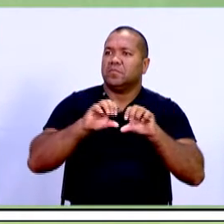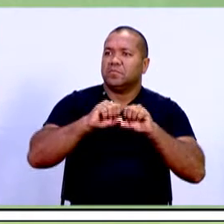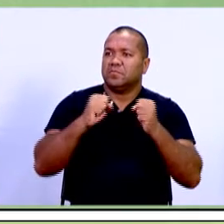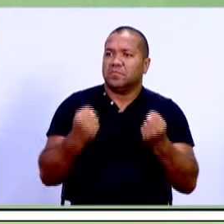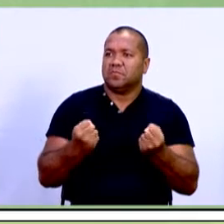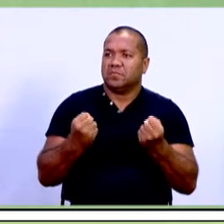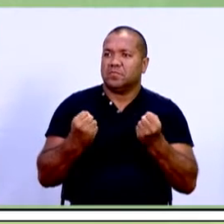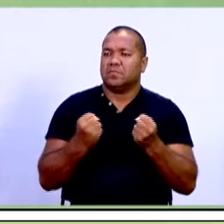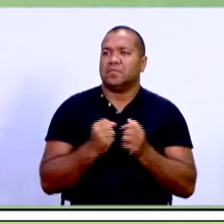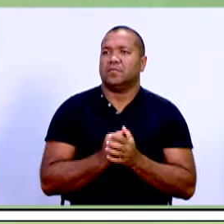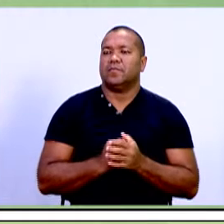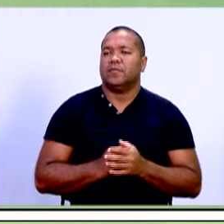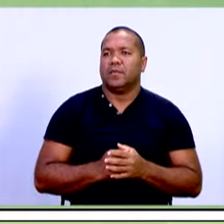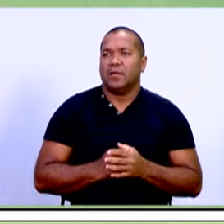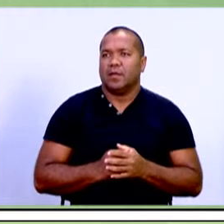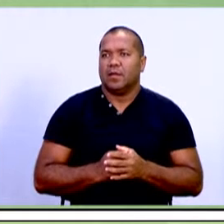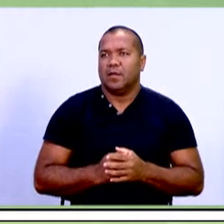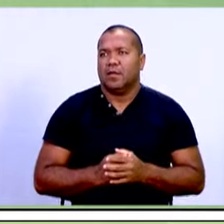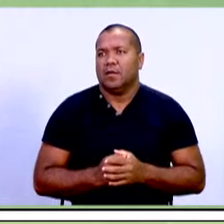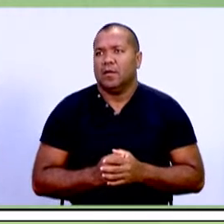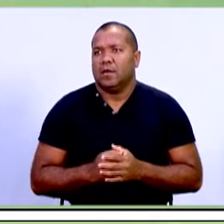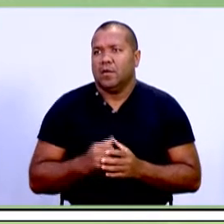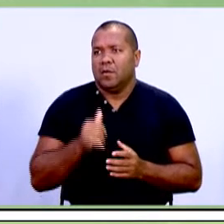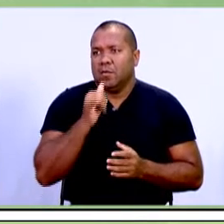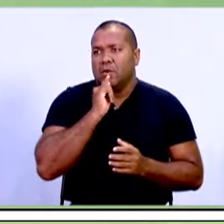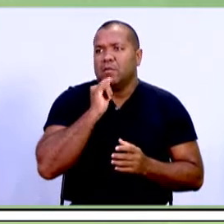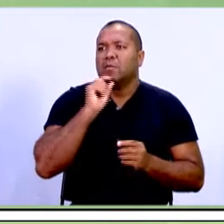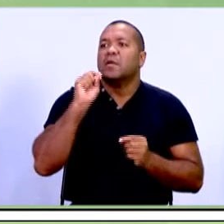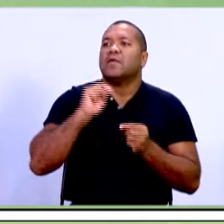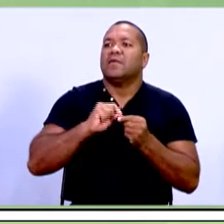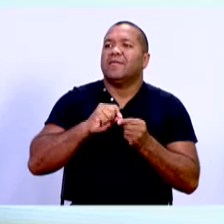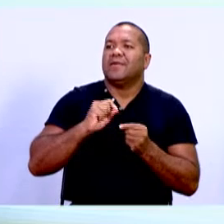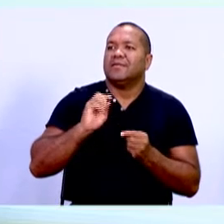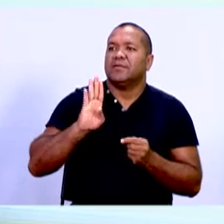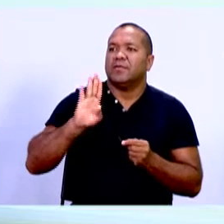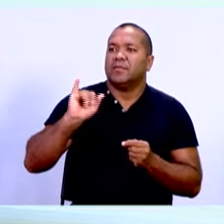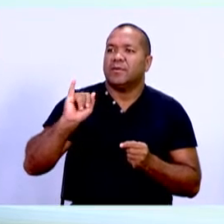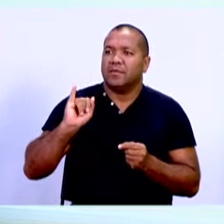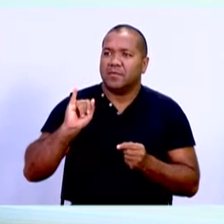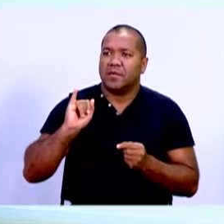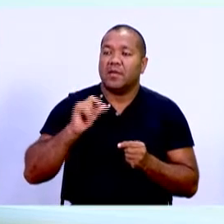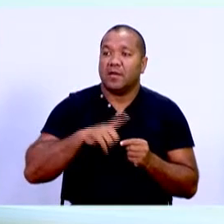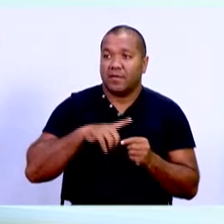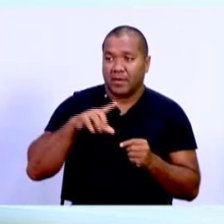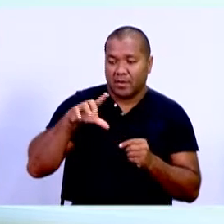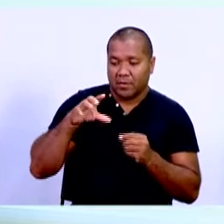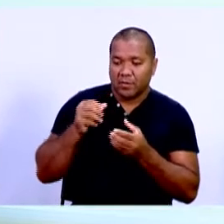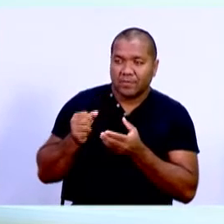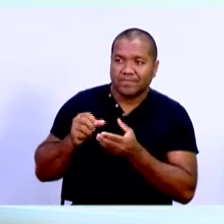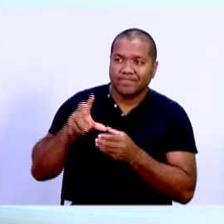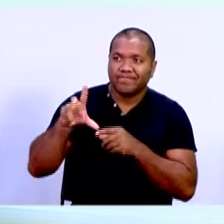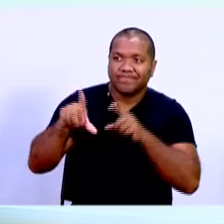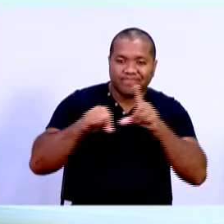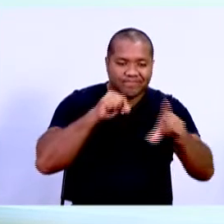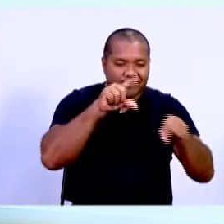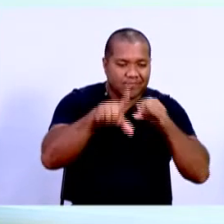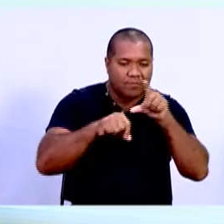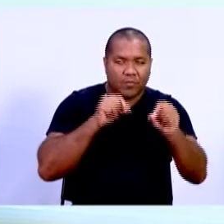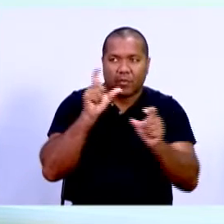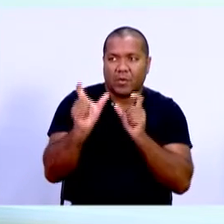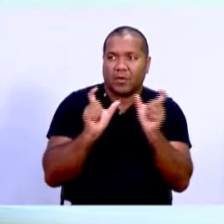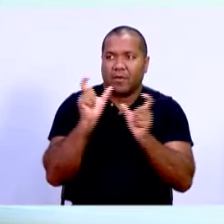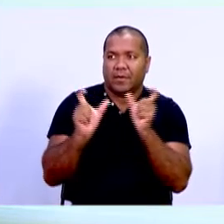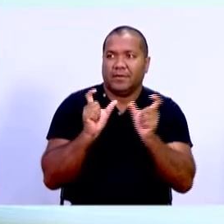que exatamente vai fazer a ferramenta de BI? Ela vai coletar os dados, vai tratar